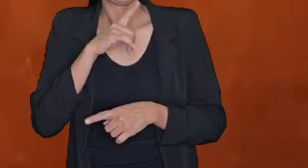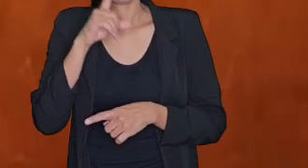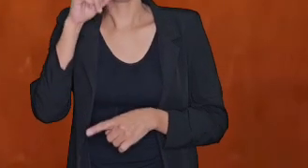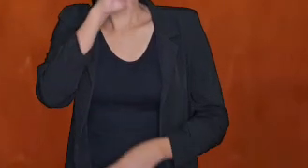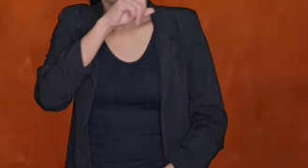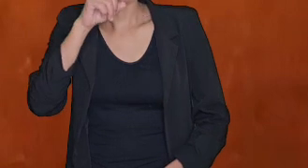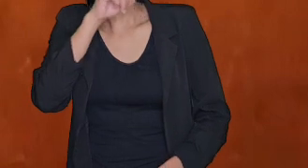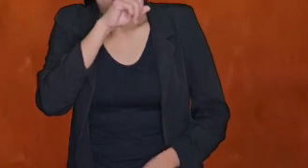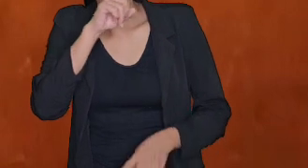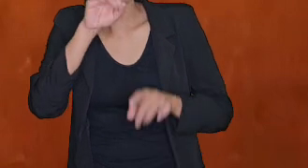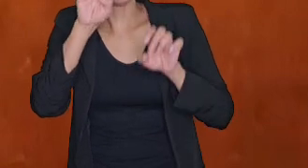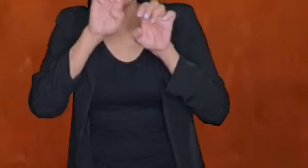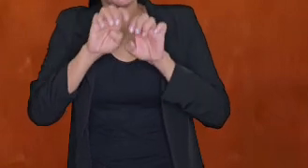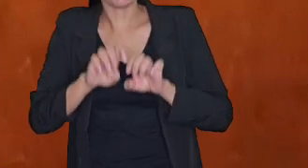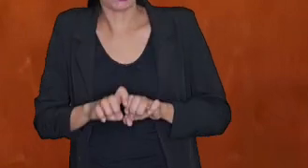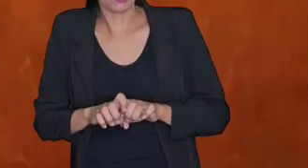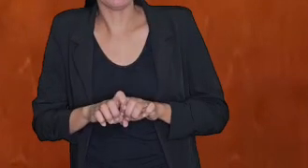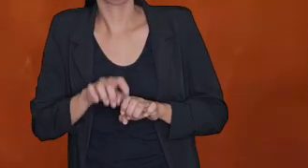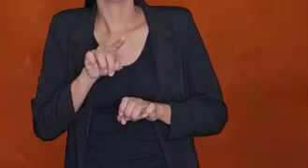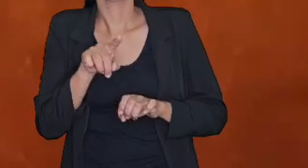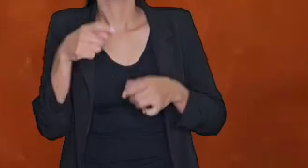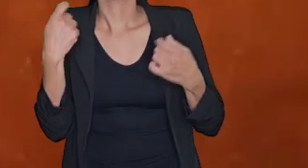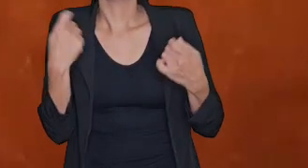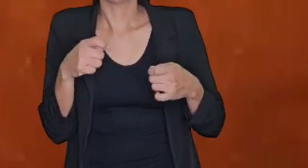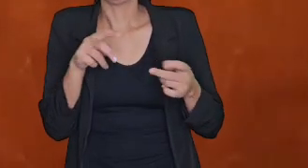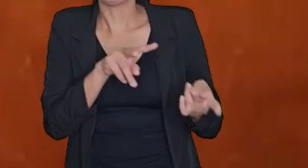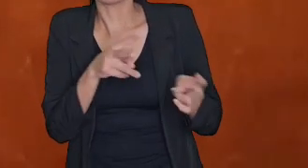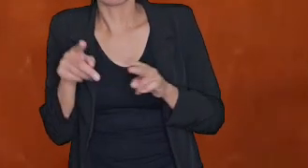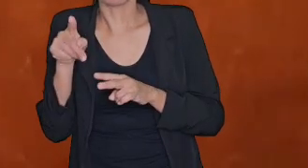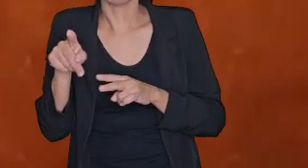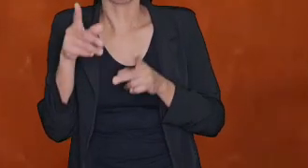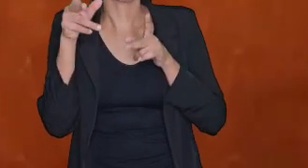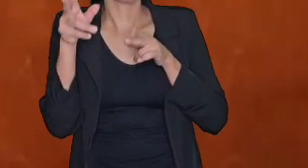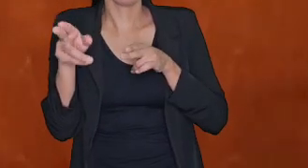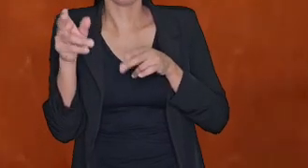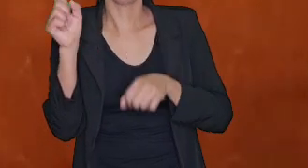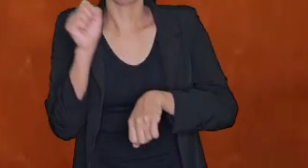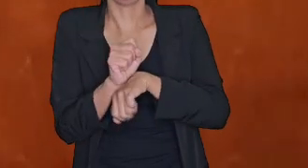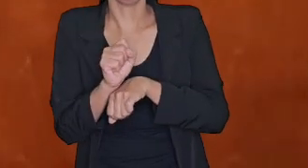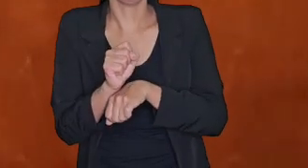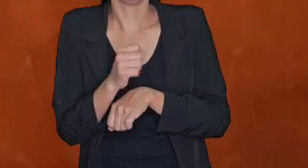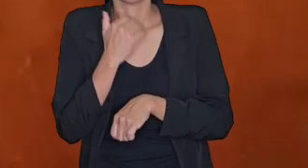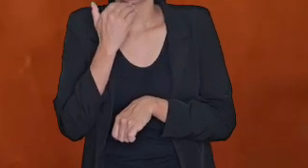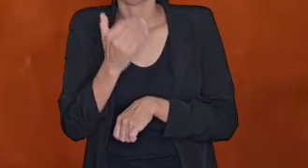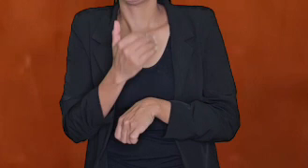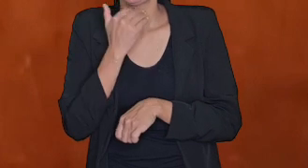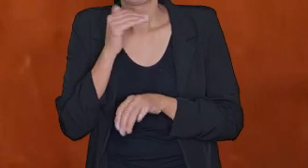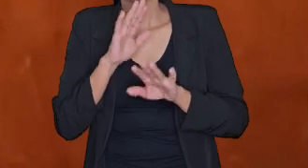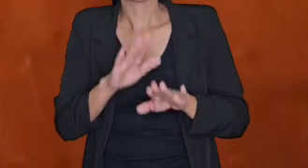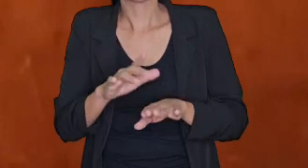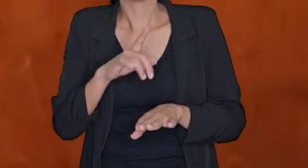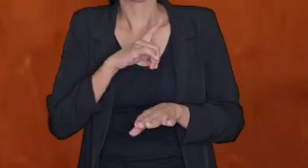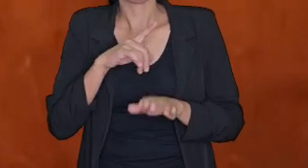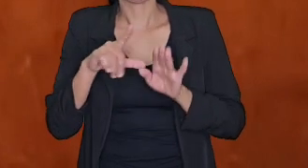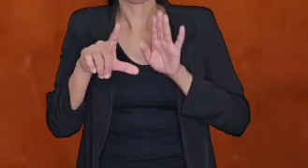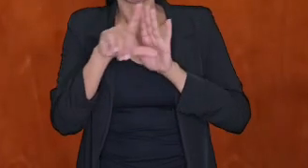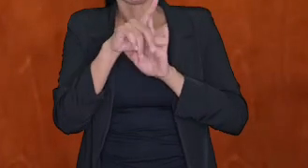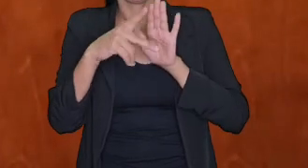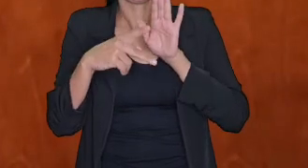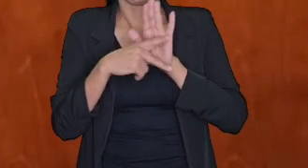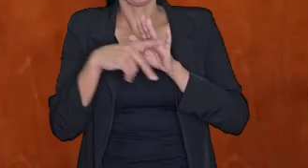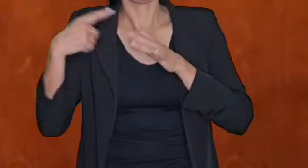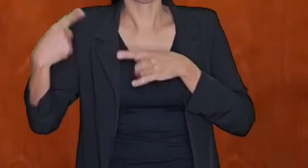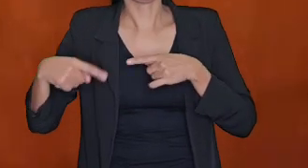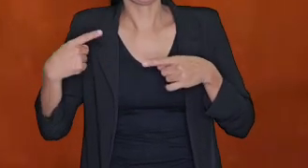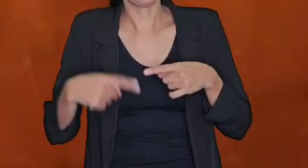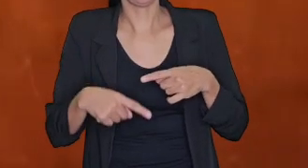também. Ou seja, se existe uma falha estrutural, você se transportar para lá também nós vamos parar, não vai